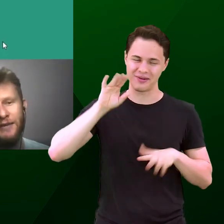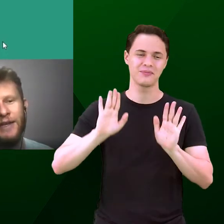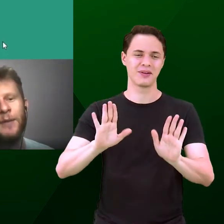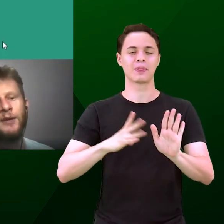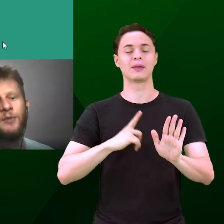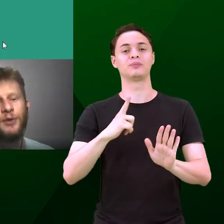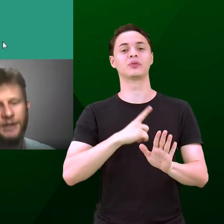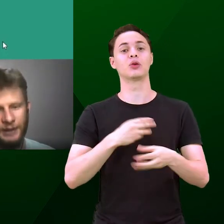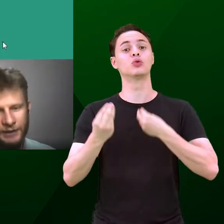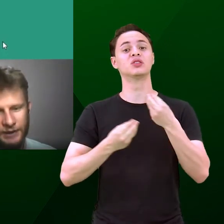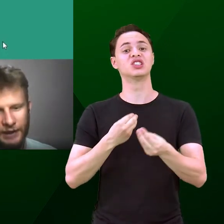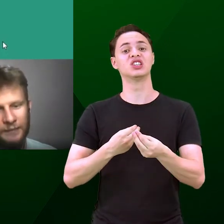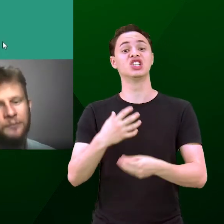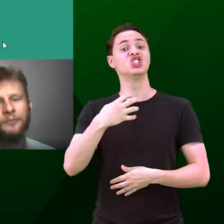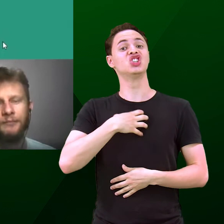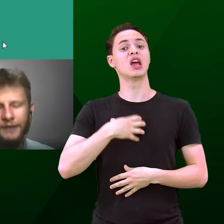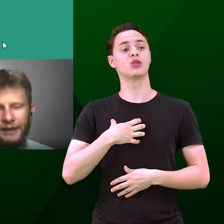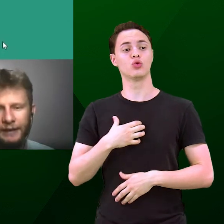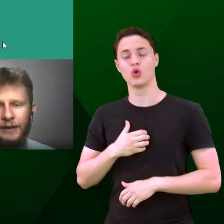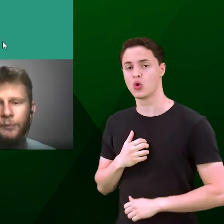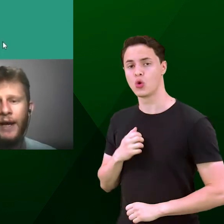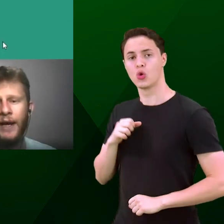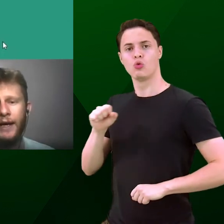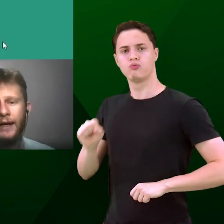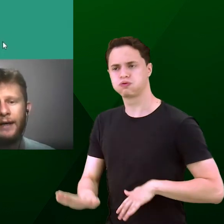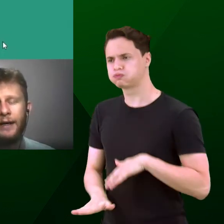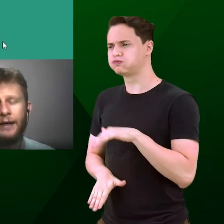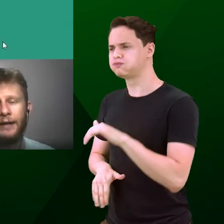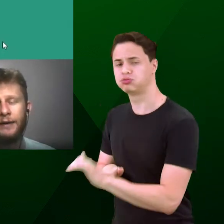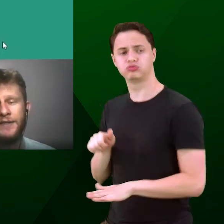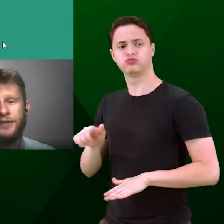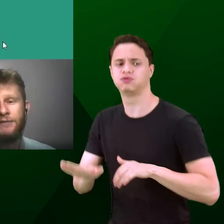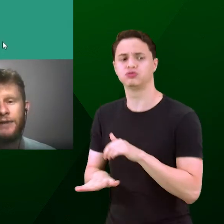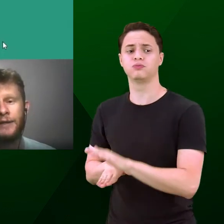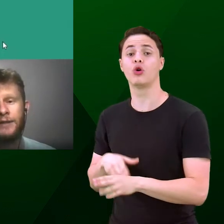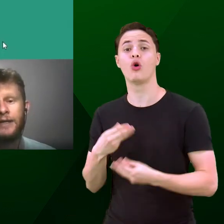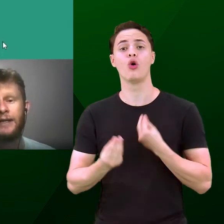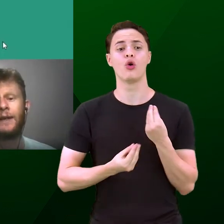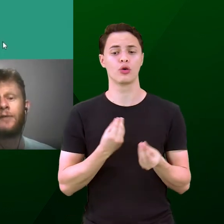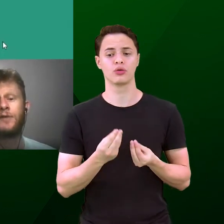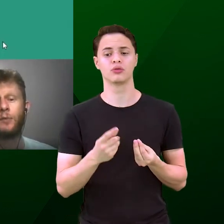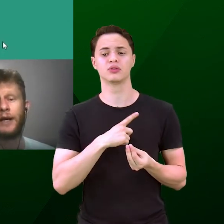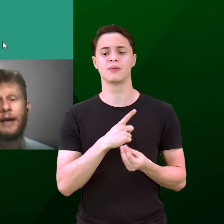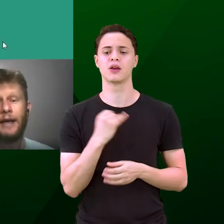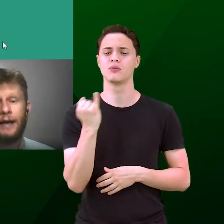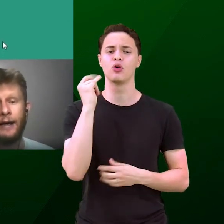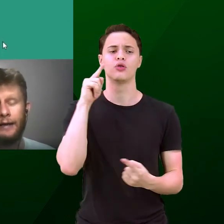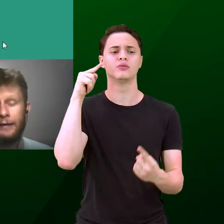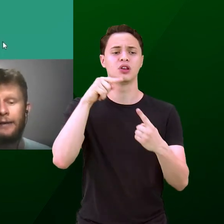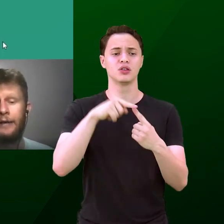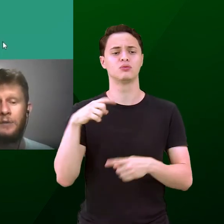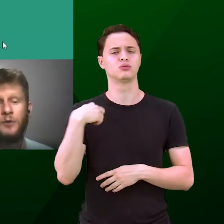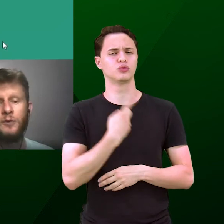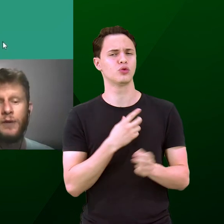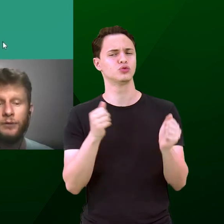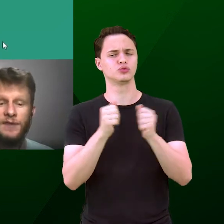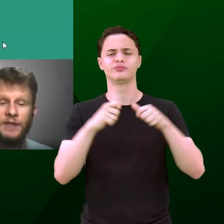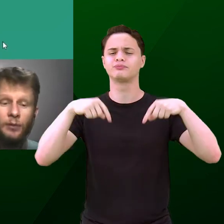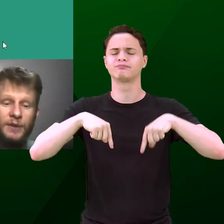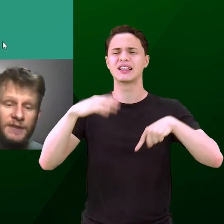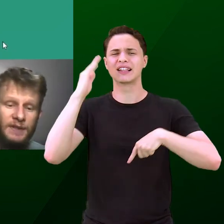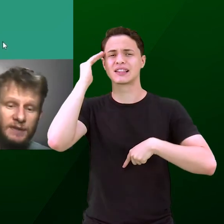íngreme, é muito prejudicial ao seu corpo, à sua articulação. Né? O seu tornozelo, o seu joelho